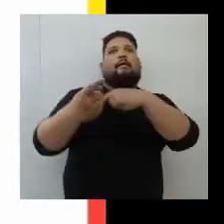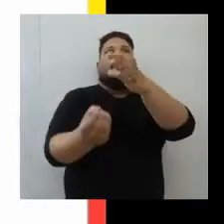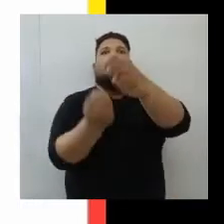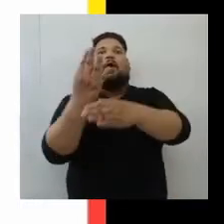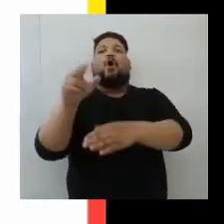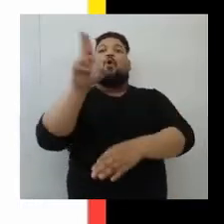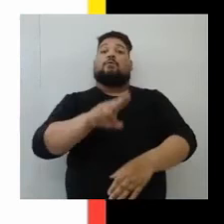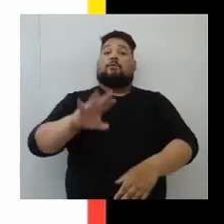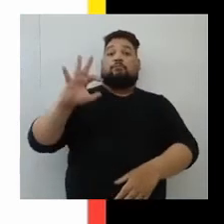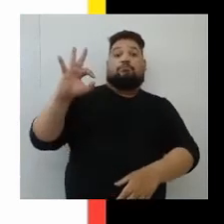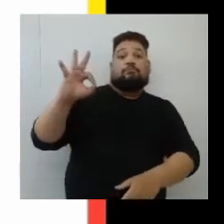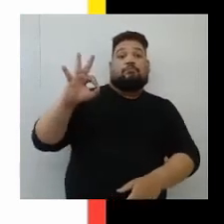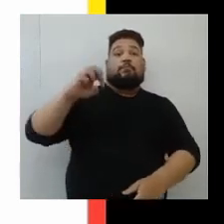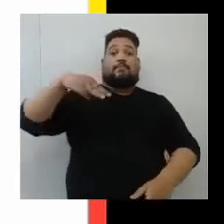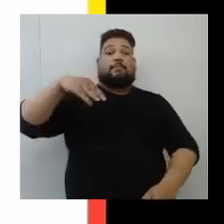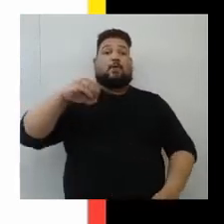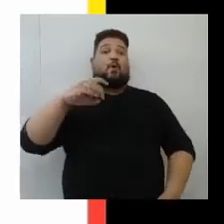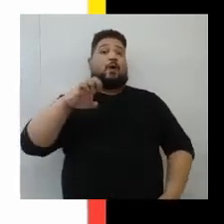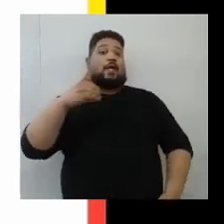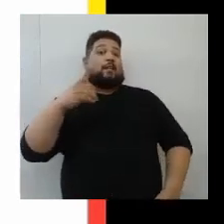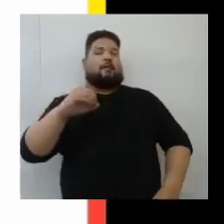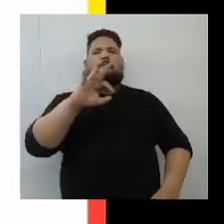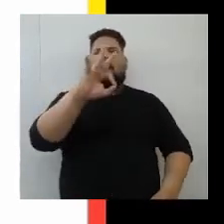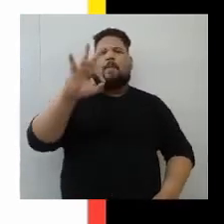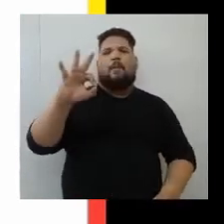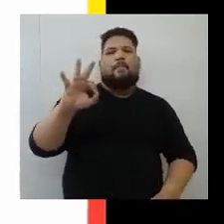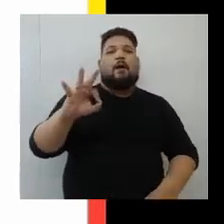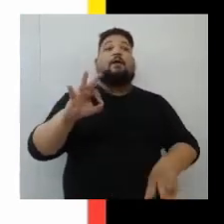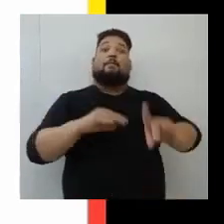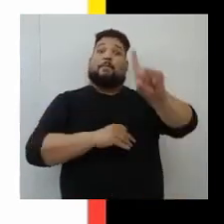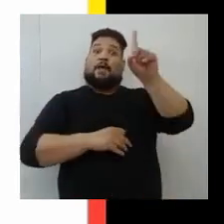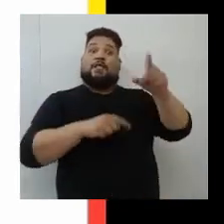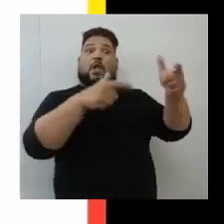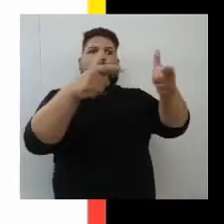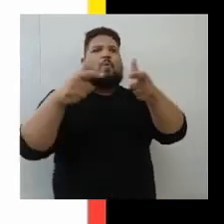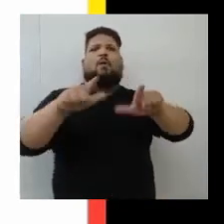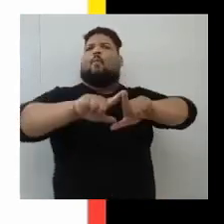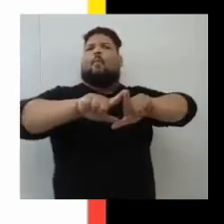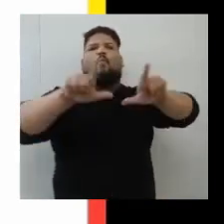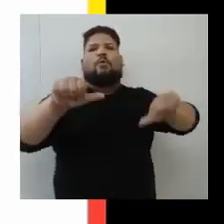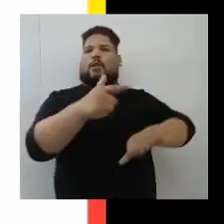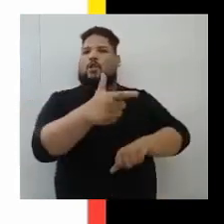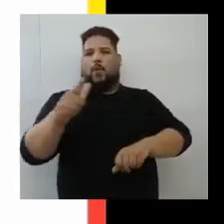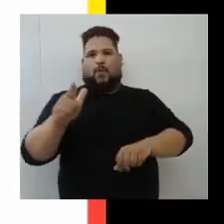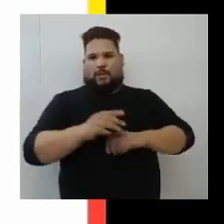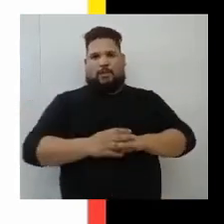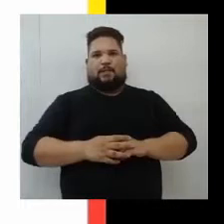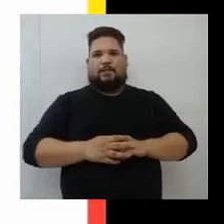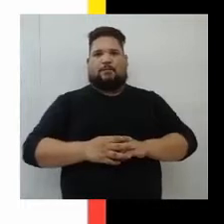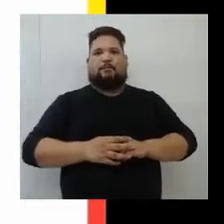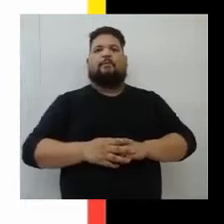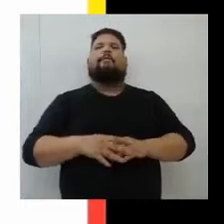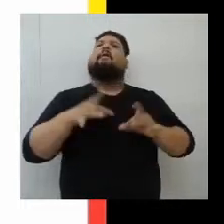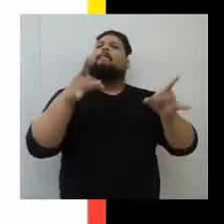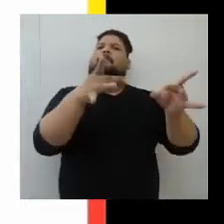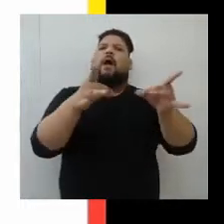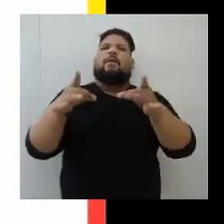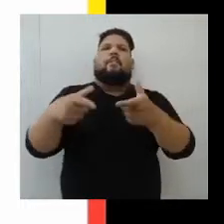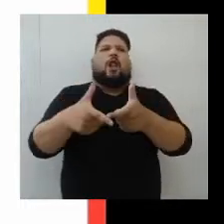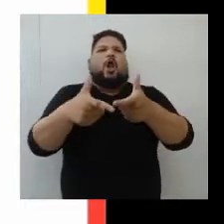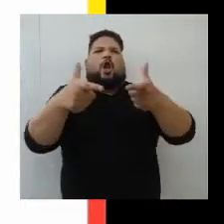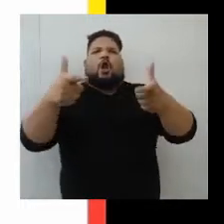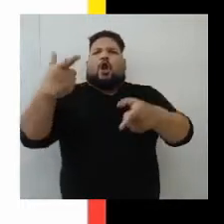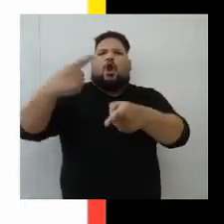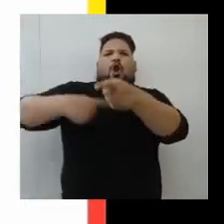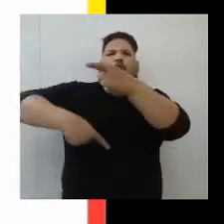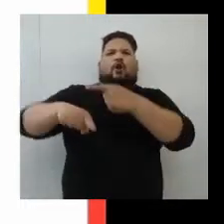moedas, coisa que era quase inexistente dentro de muitas regiões da Idade Média. Graças ao crescimento do comércio, ao desenvolvimento